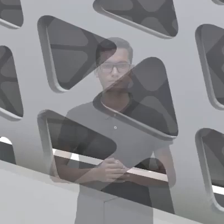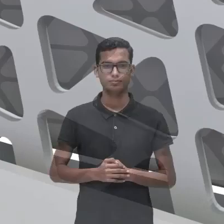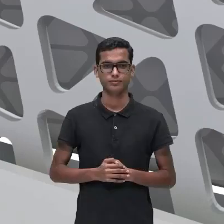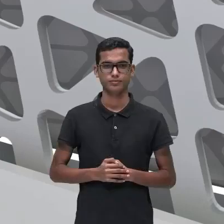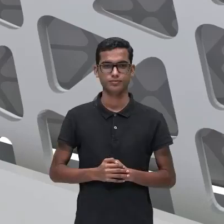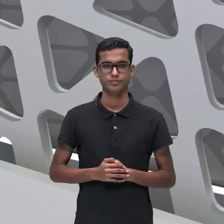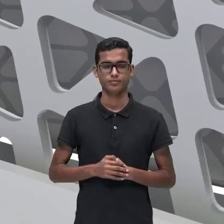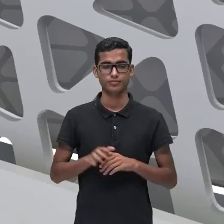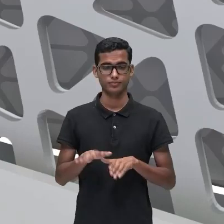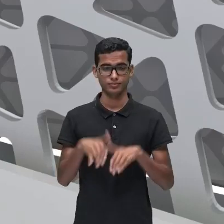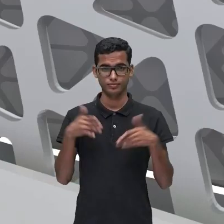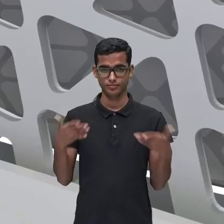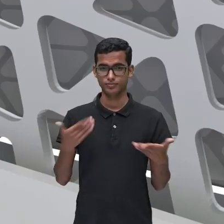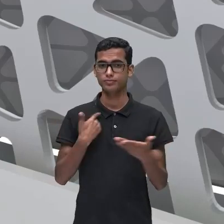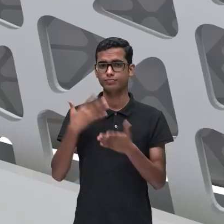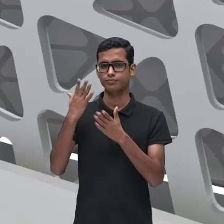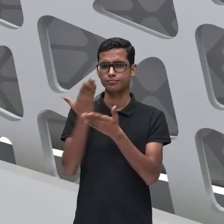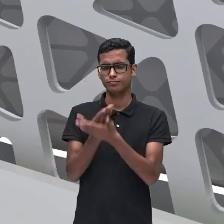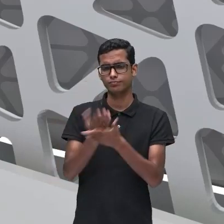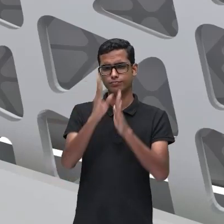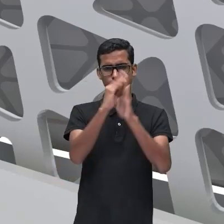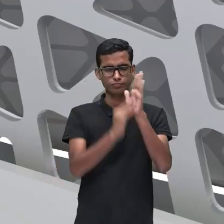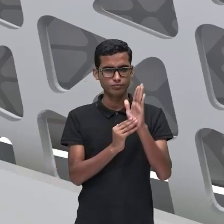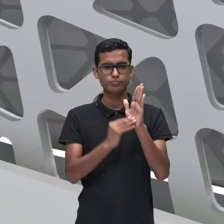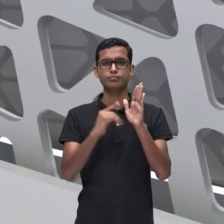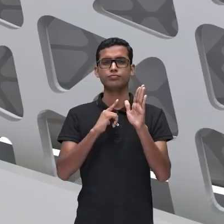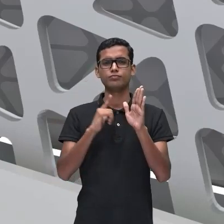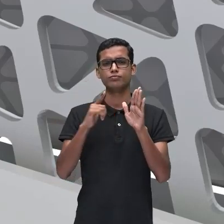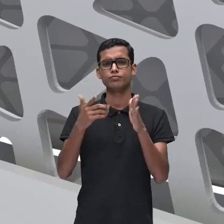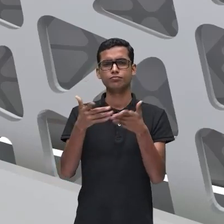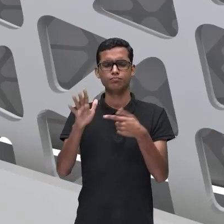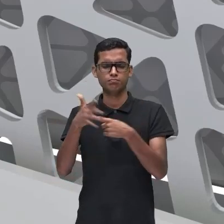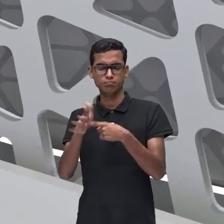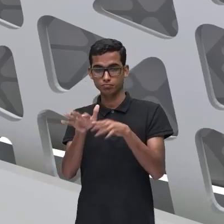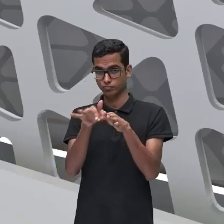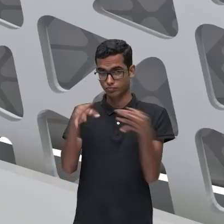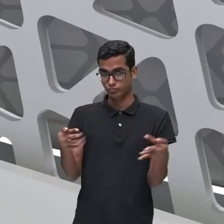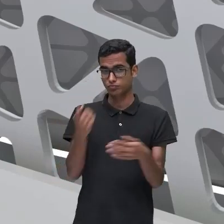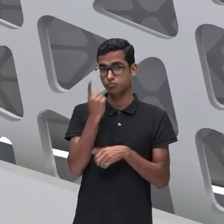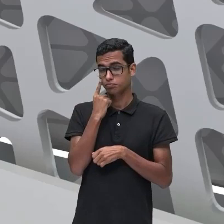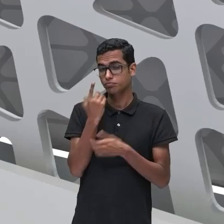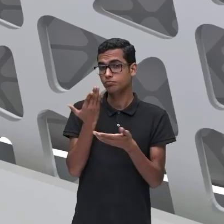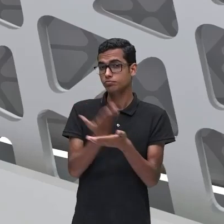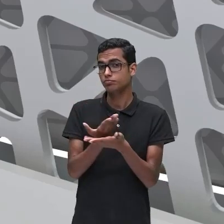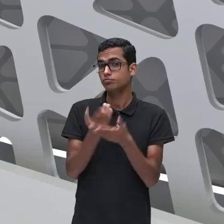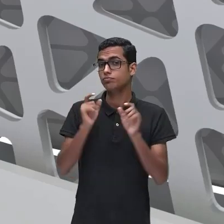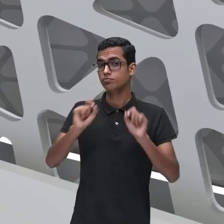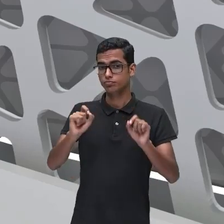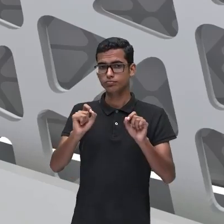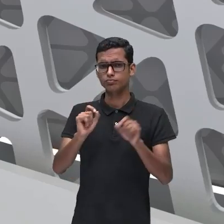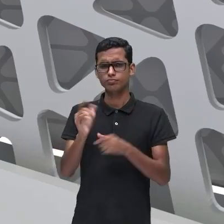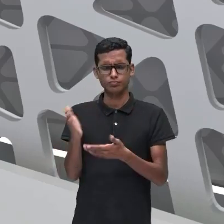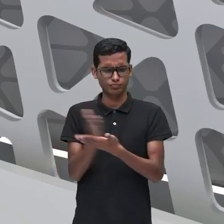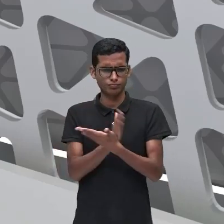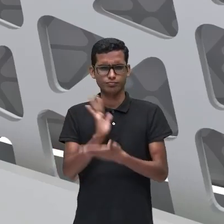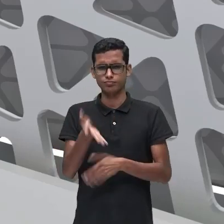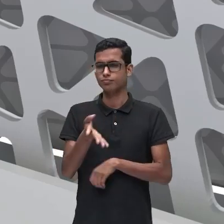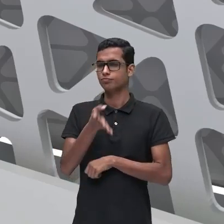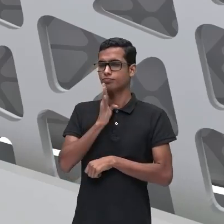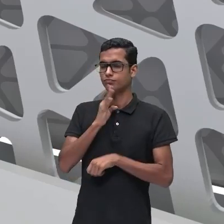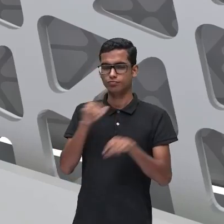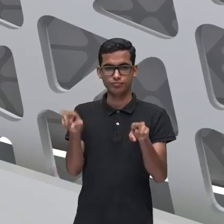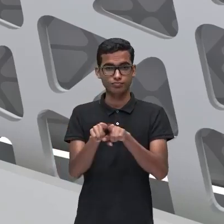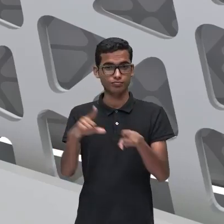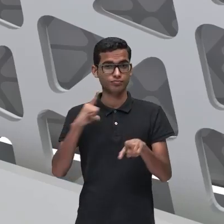Então, trabalhando os conceitos de máquinas simples, nós vamos identificar algumas que nós já conhecemos e possuímos